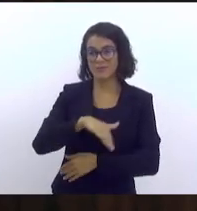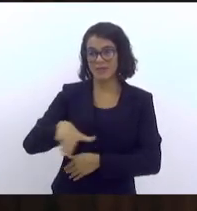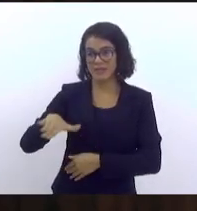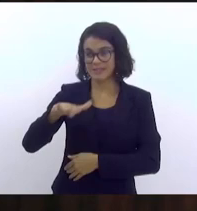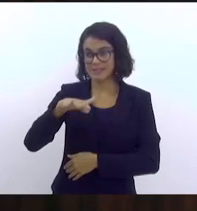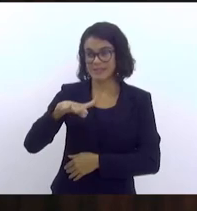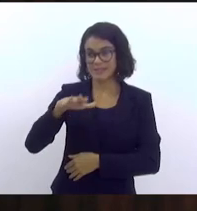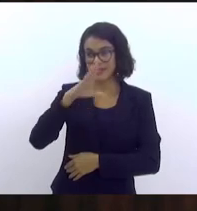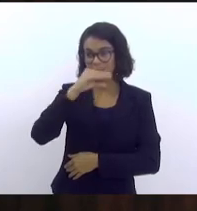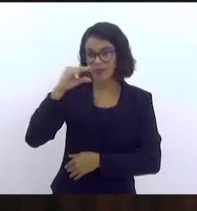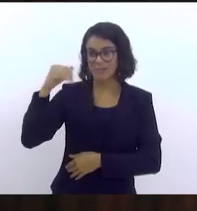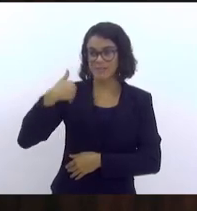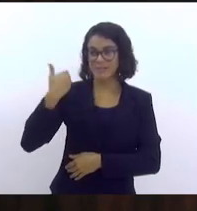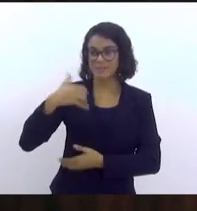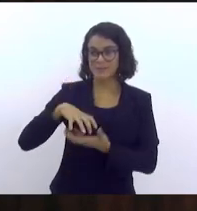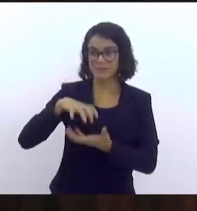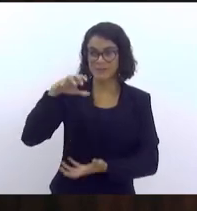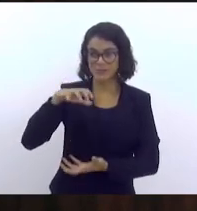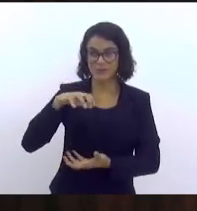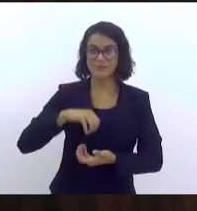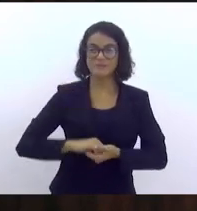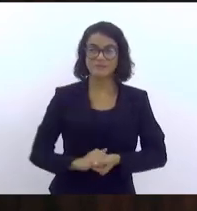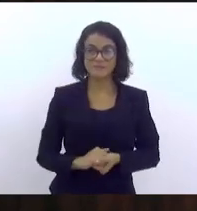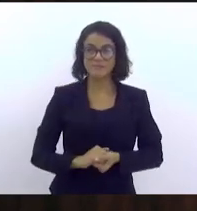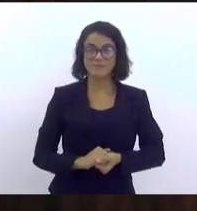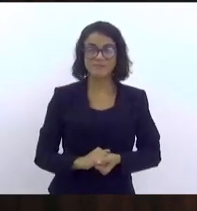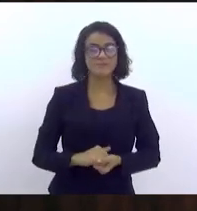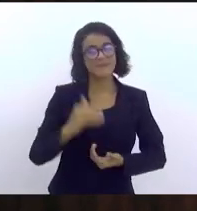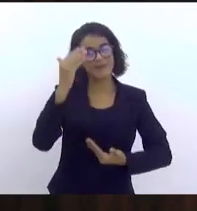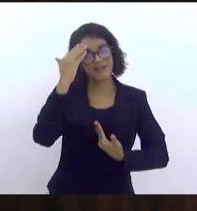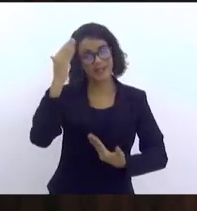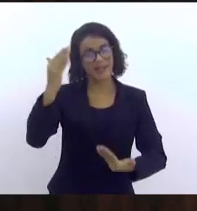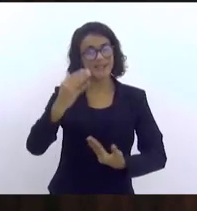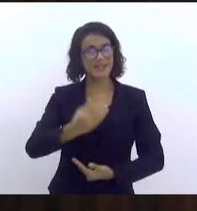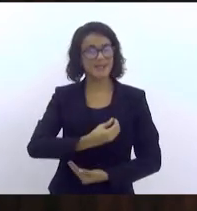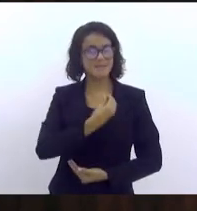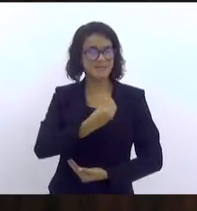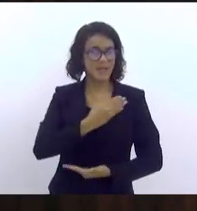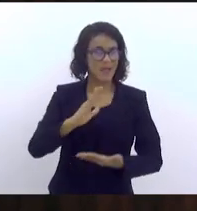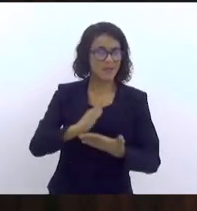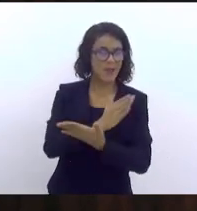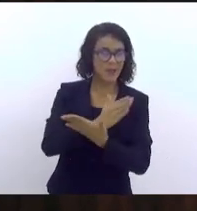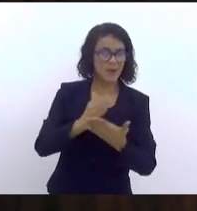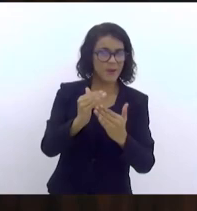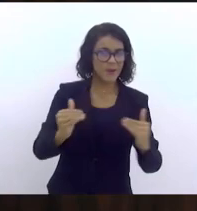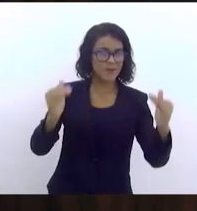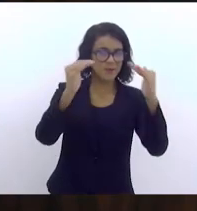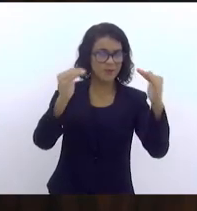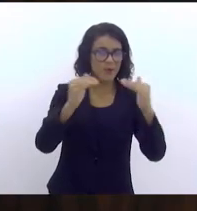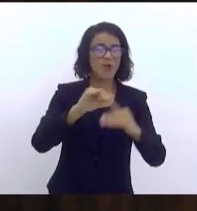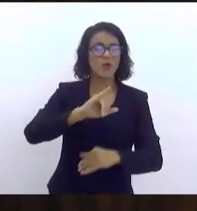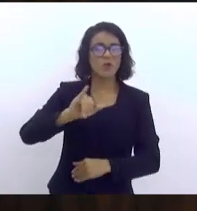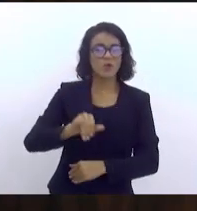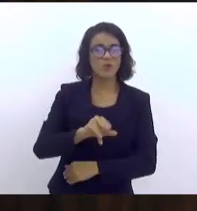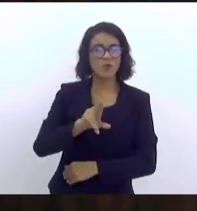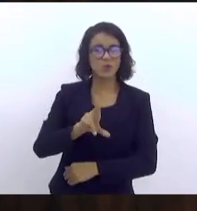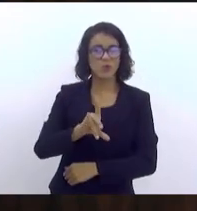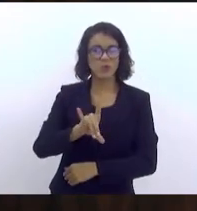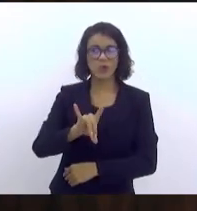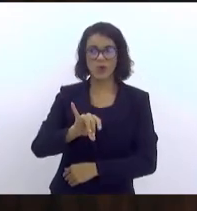da pessoa idosa e agradecer a presença de algumas autoridades tá aqui o Júlio